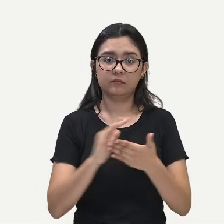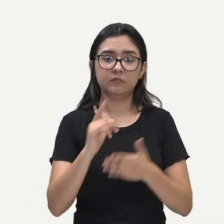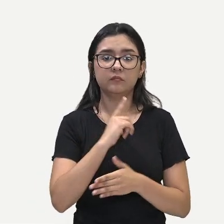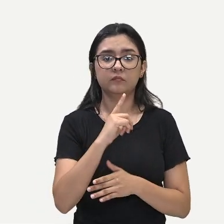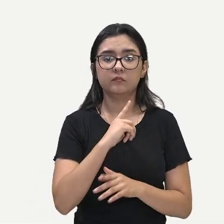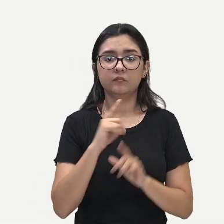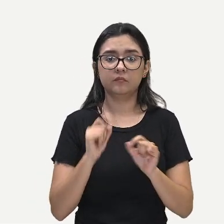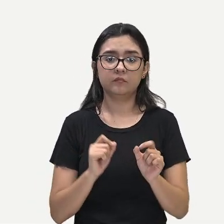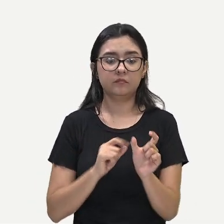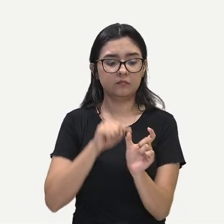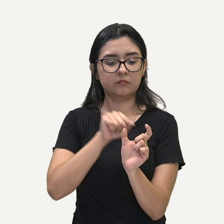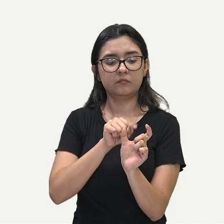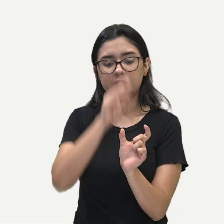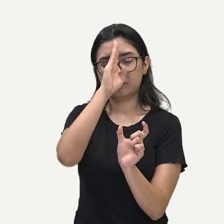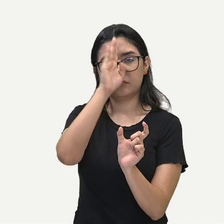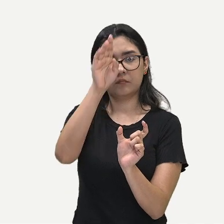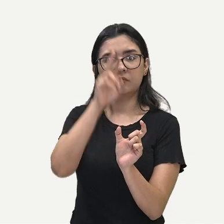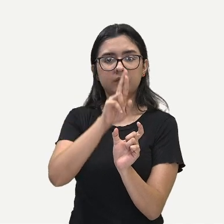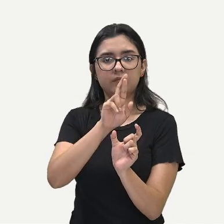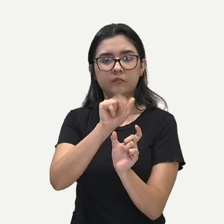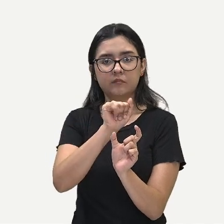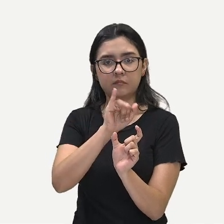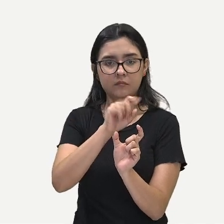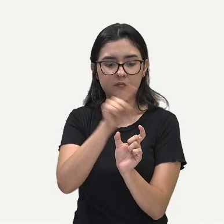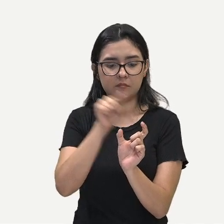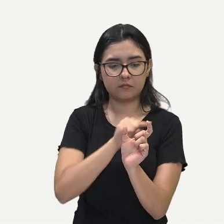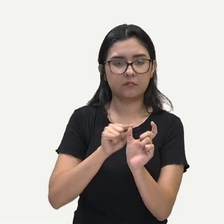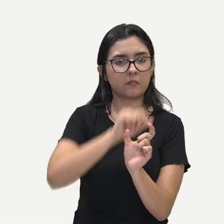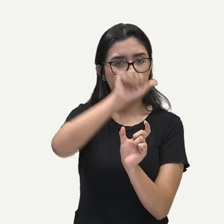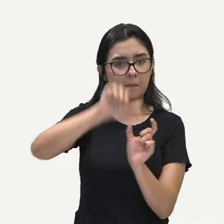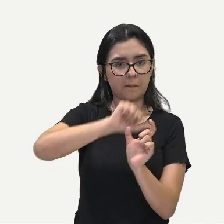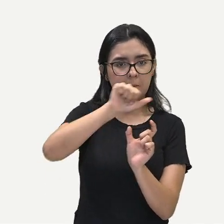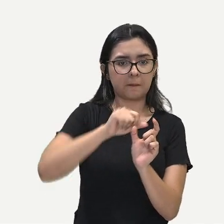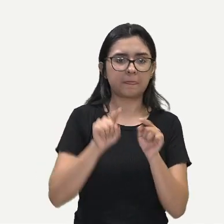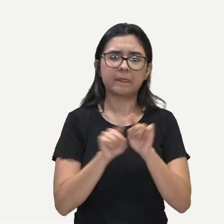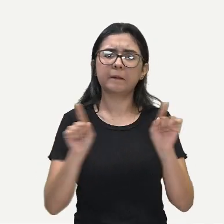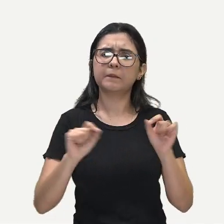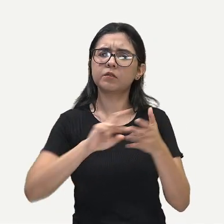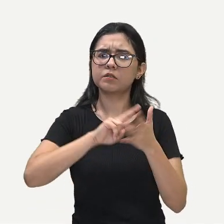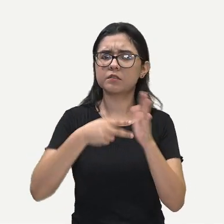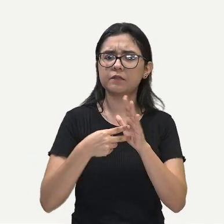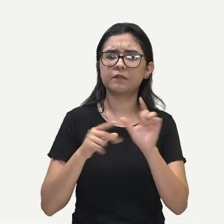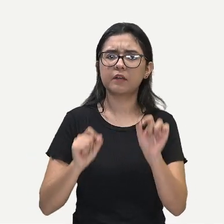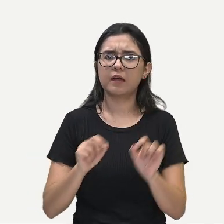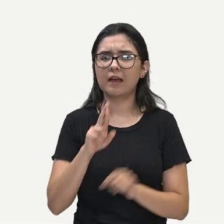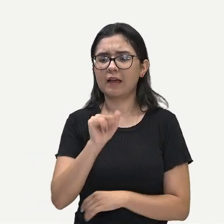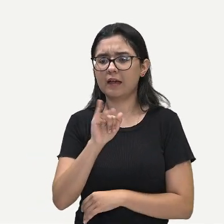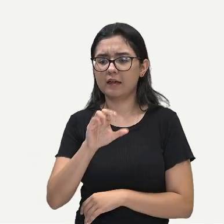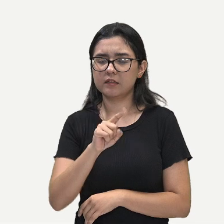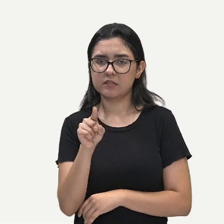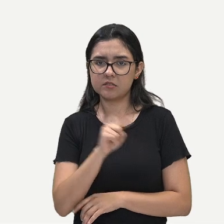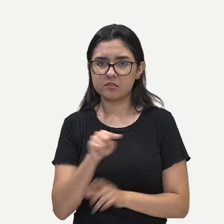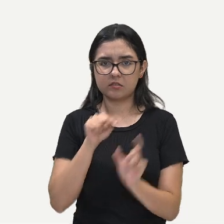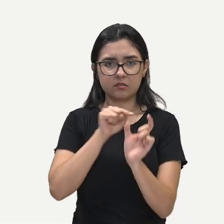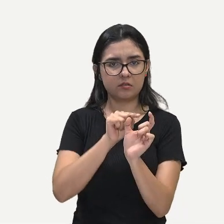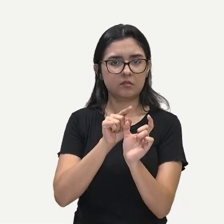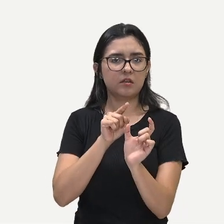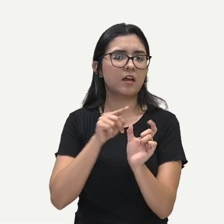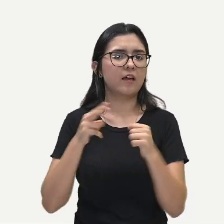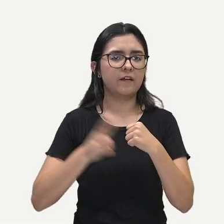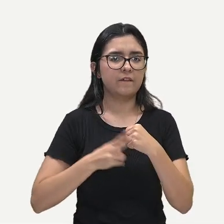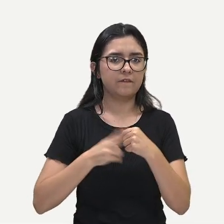possuem a raiz irregular. Mas o que corresponde? O que significa, professora,